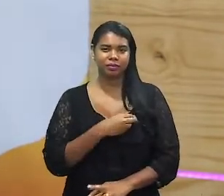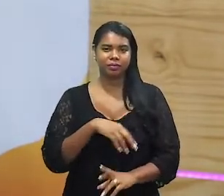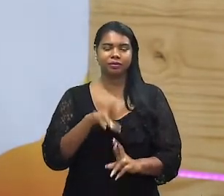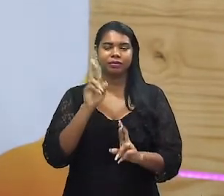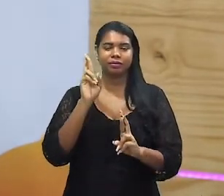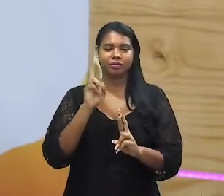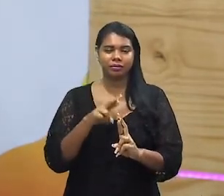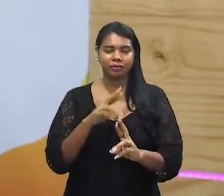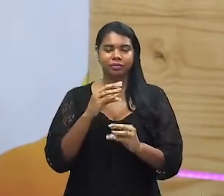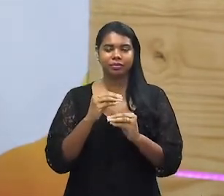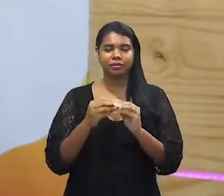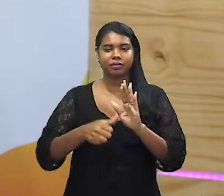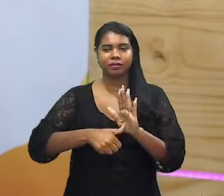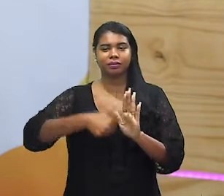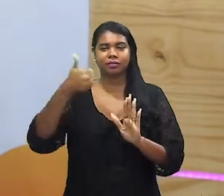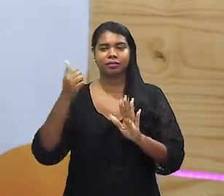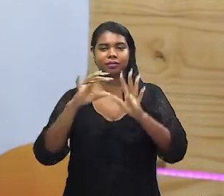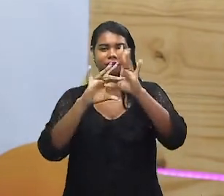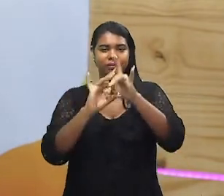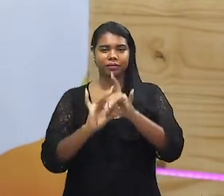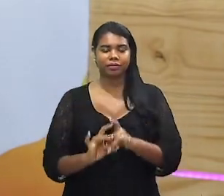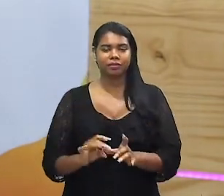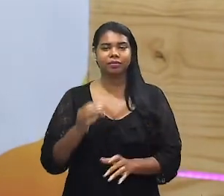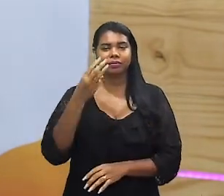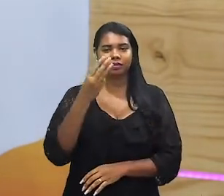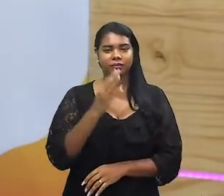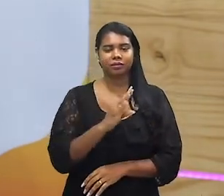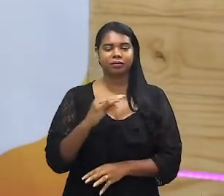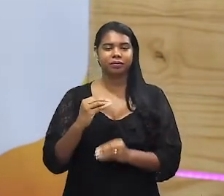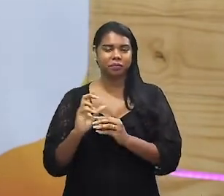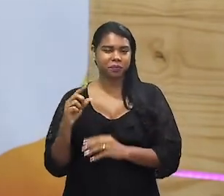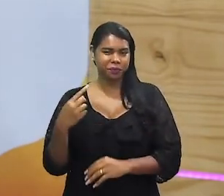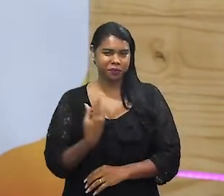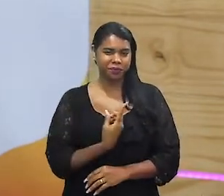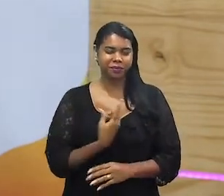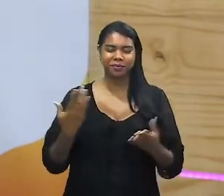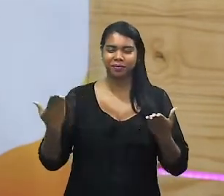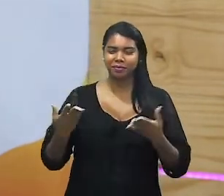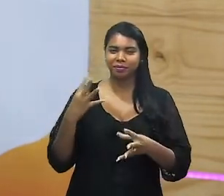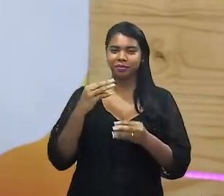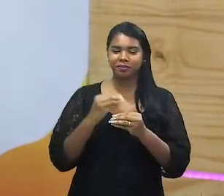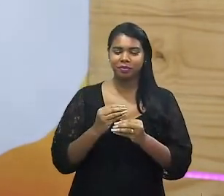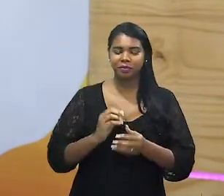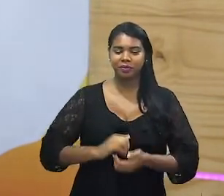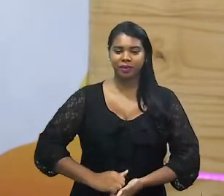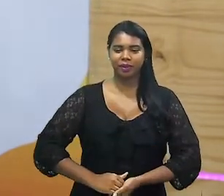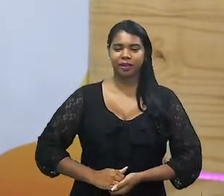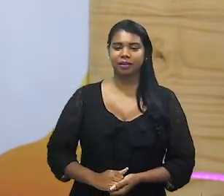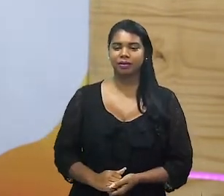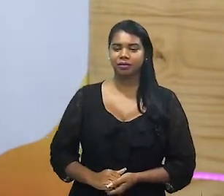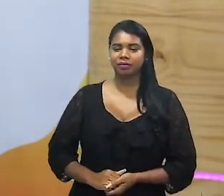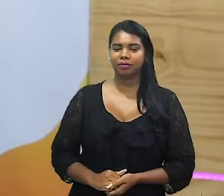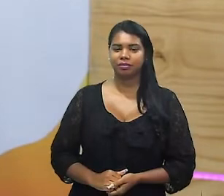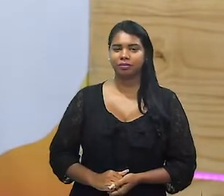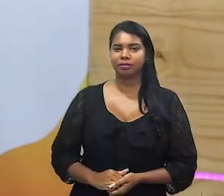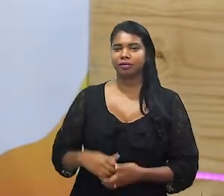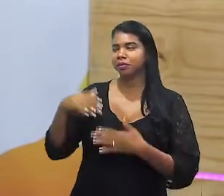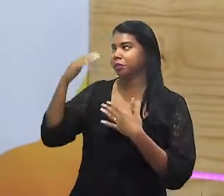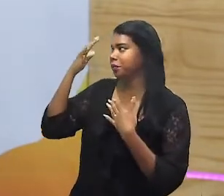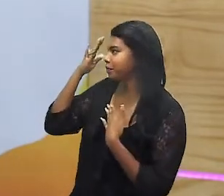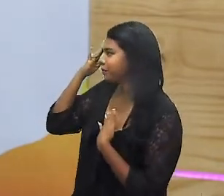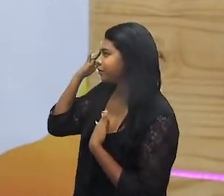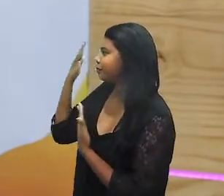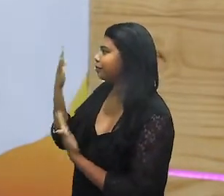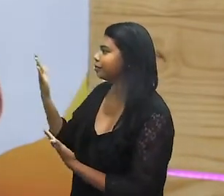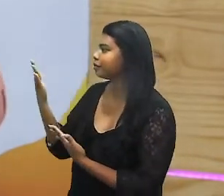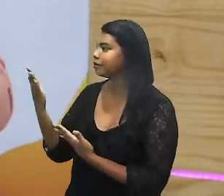referente ao primeiro conteúdo do terceiro bimestre da gente. Então, sem mais delongas, estou aqui com Joyce. A